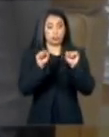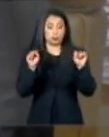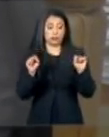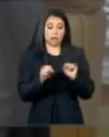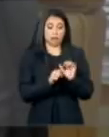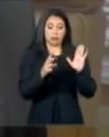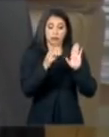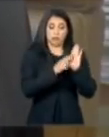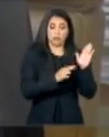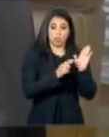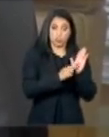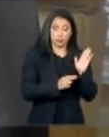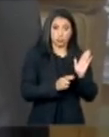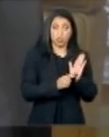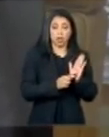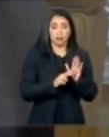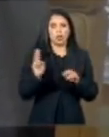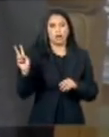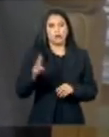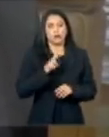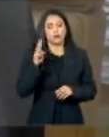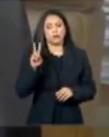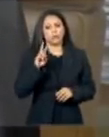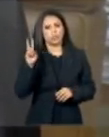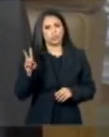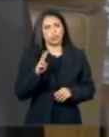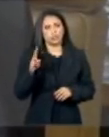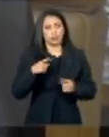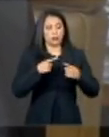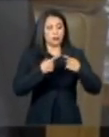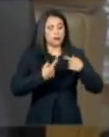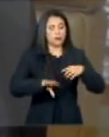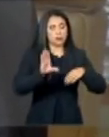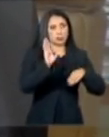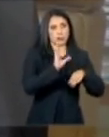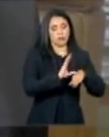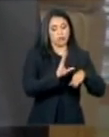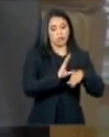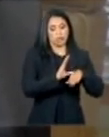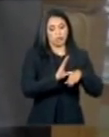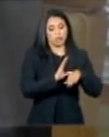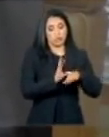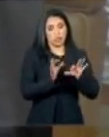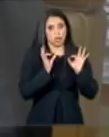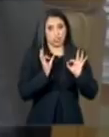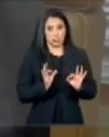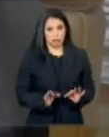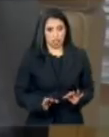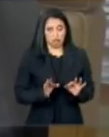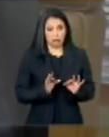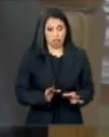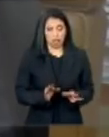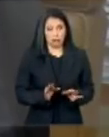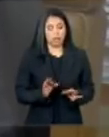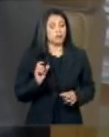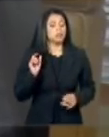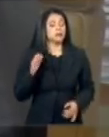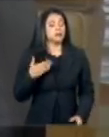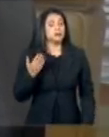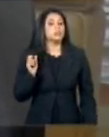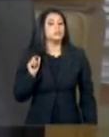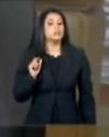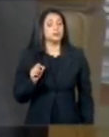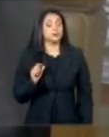valor jurídico dos atos eivados de inconstitucionalidade é certo que o